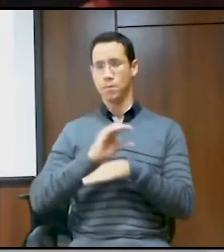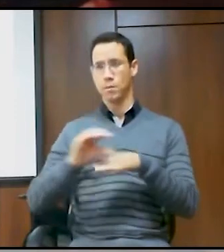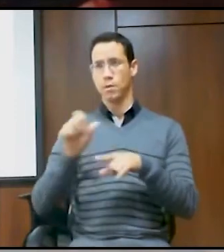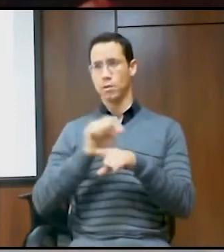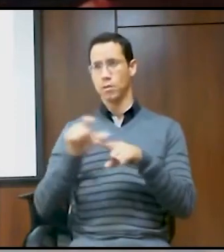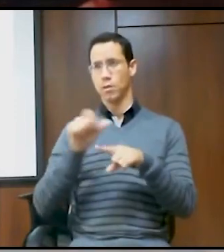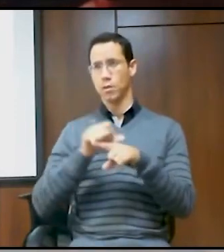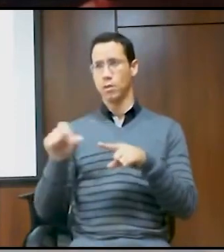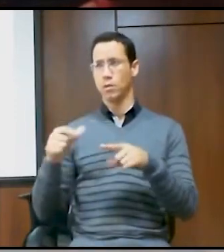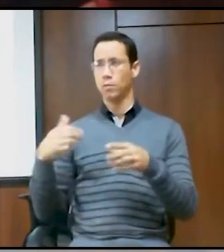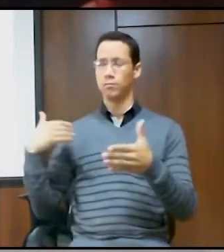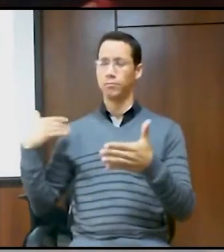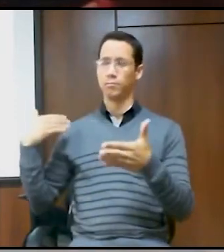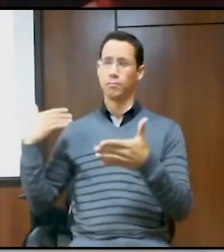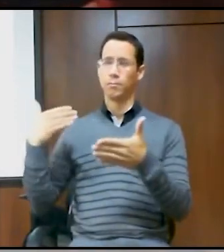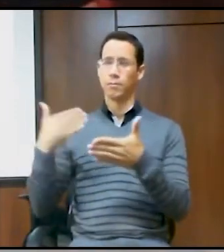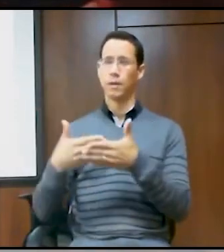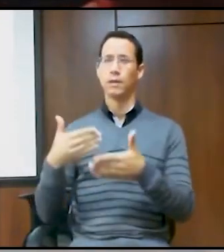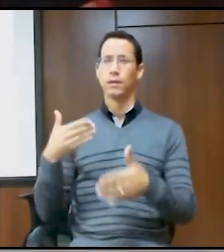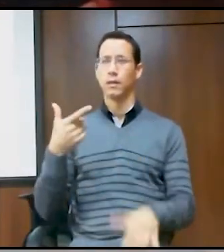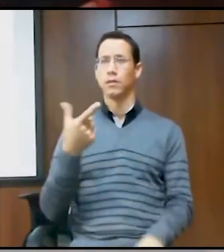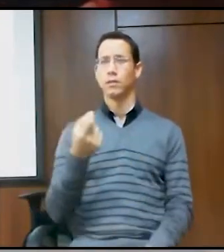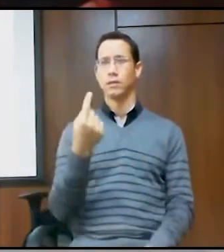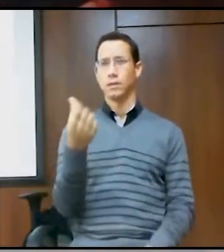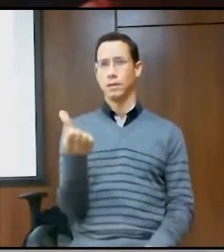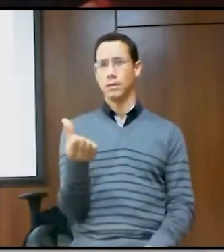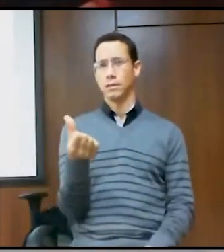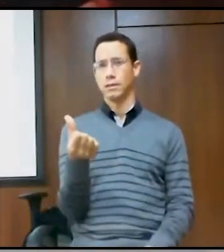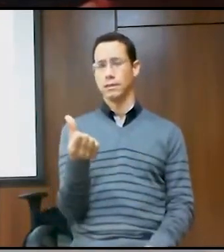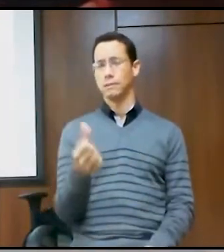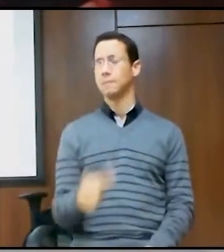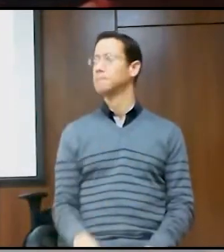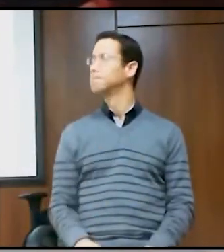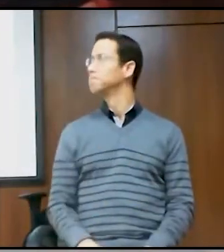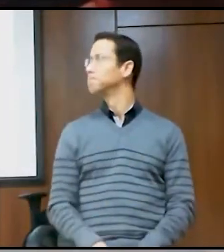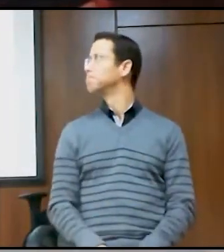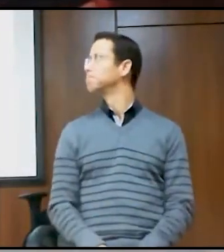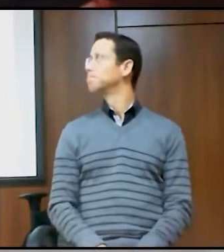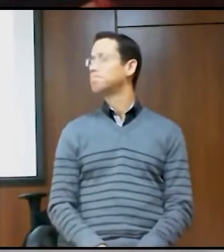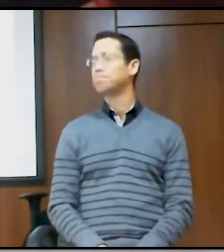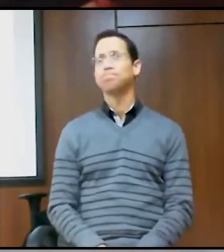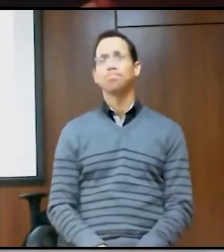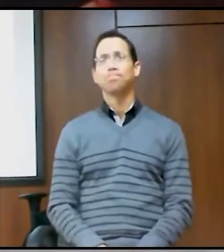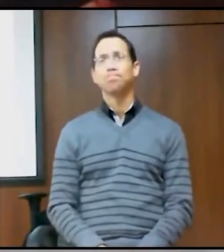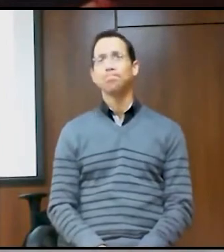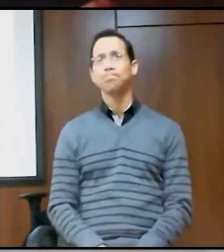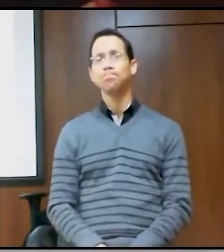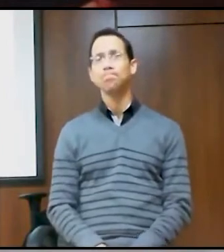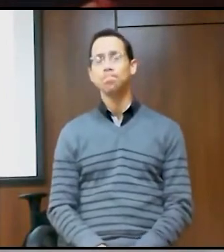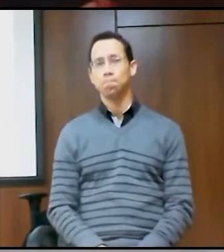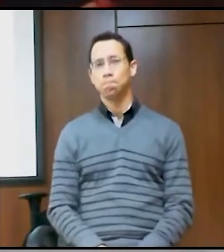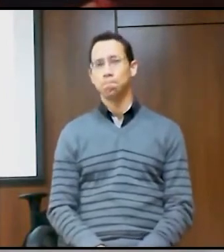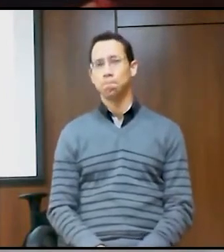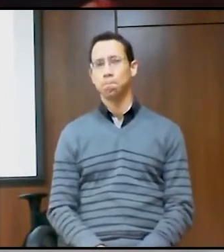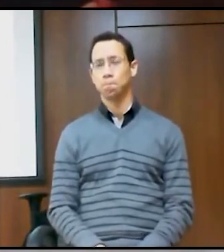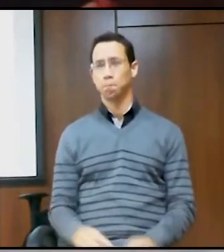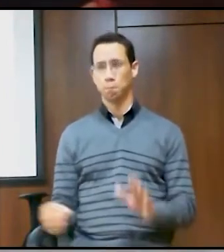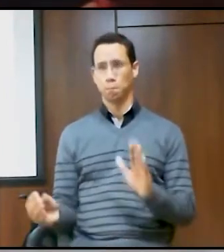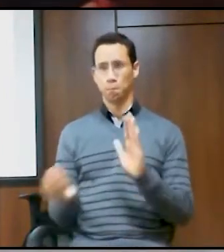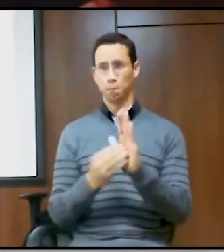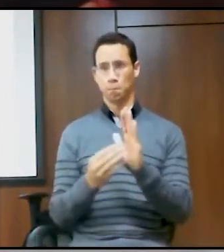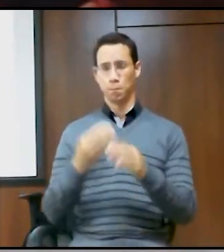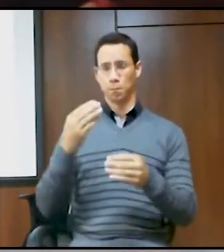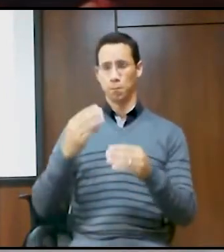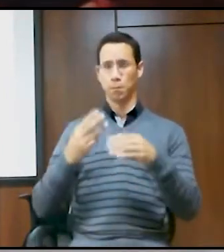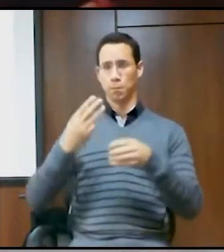então até 2016, 2015, 2016, é quando é instaurada no município de São